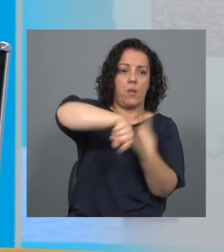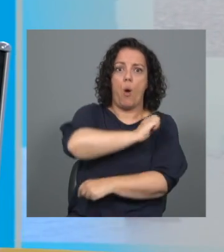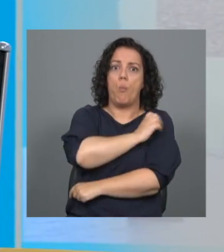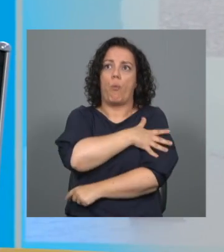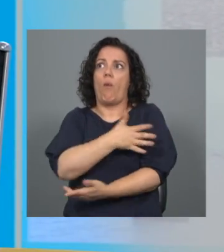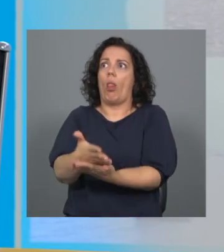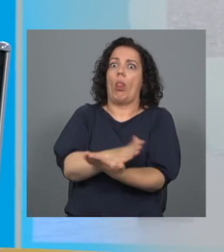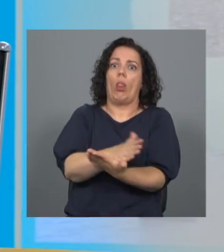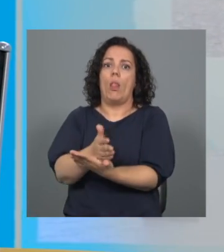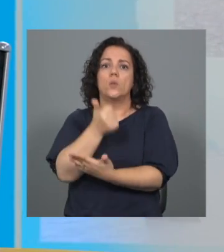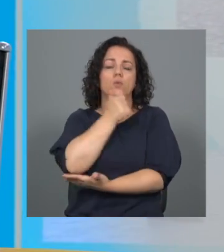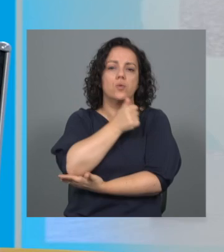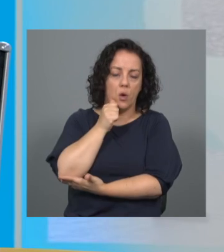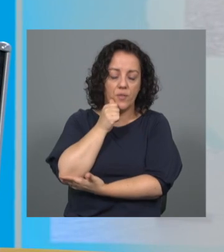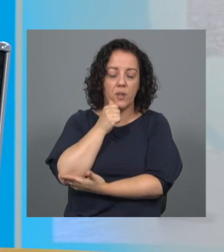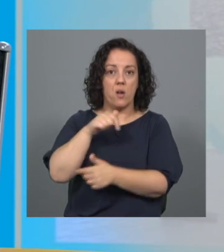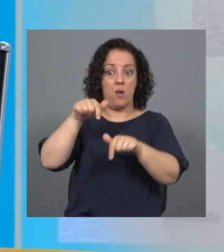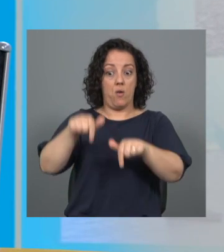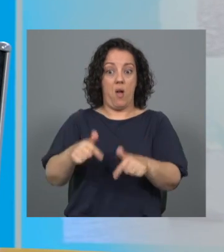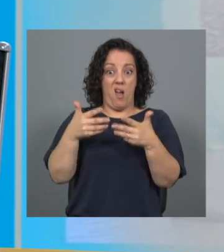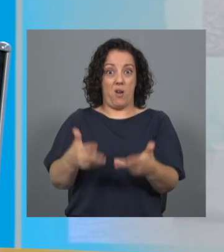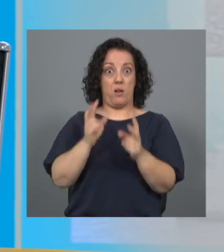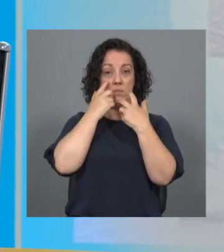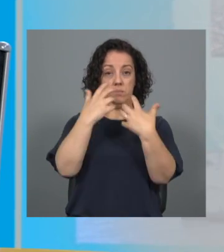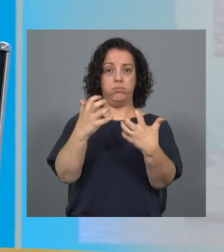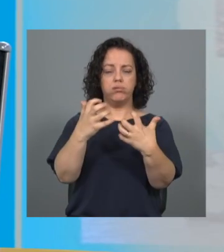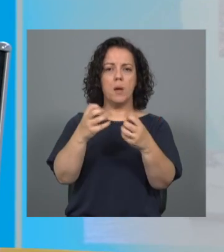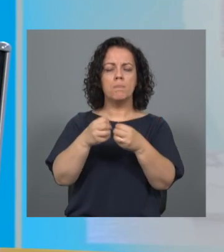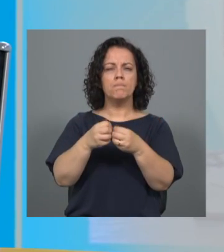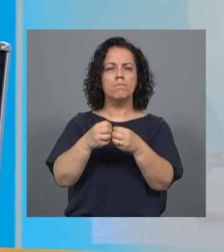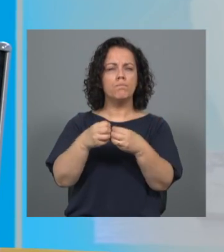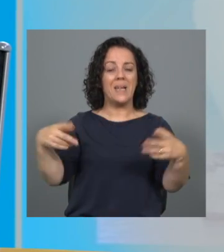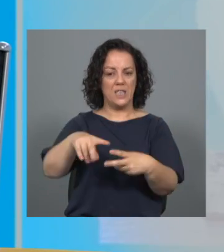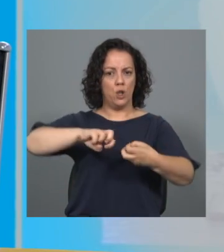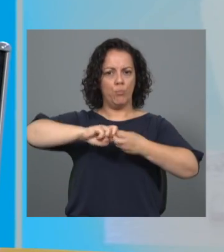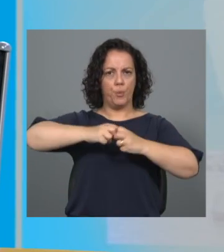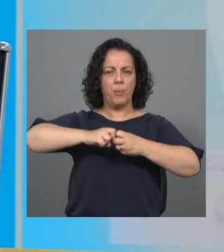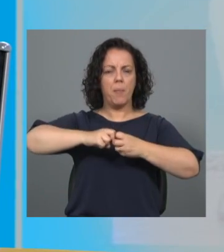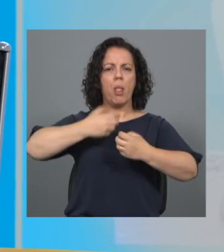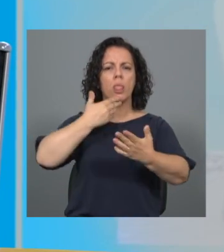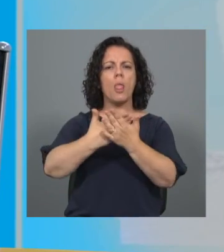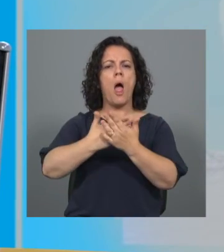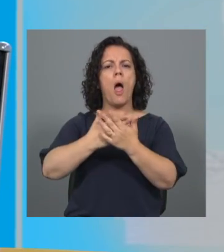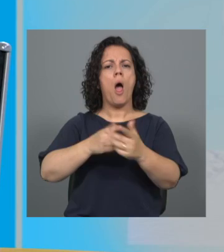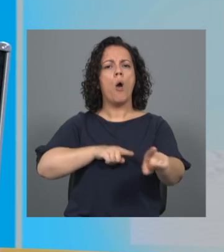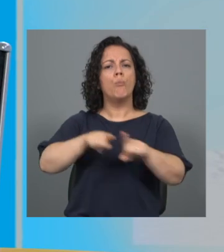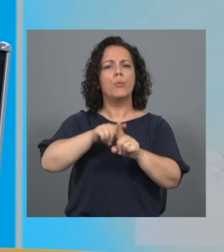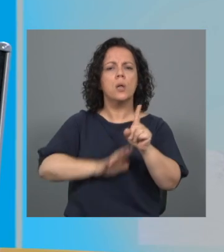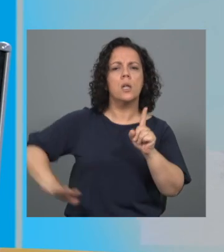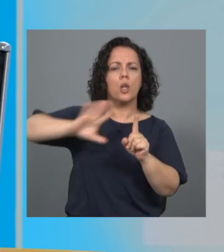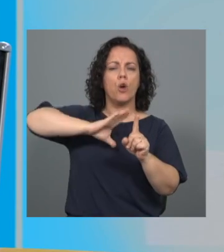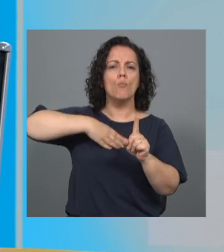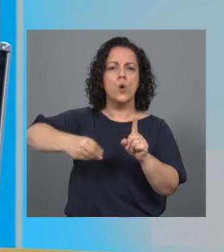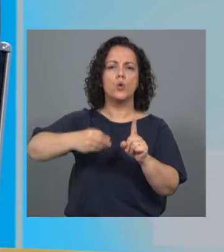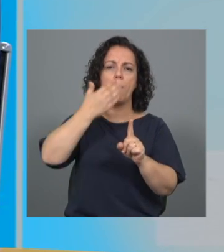muito bizarra que nós podemos ver hoje em dia, que é uma polarização política deste problema a nível mundial, em que, de repente, para